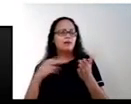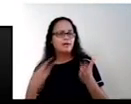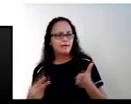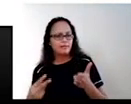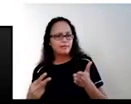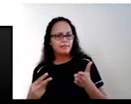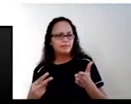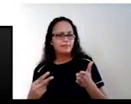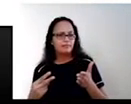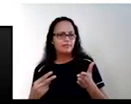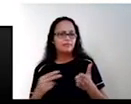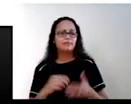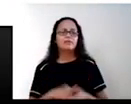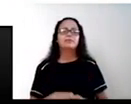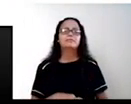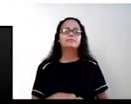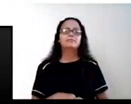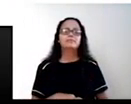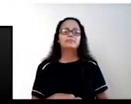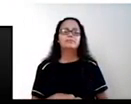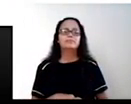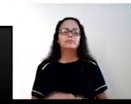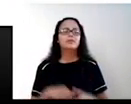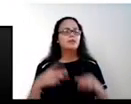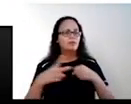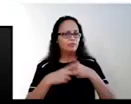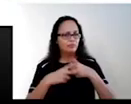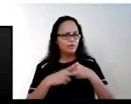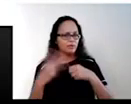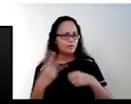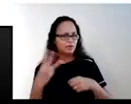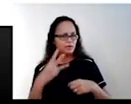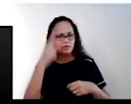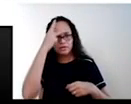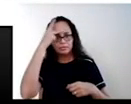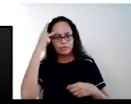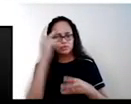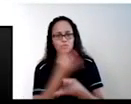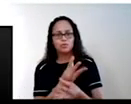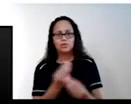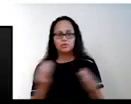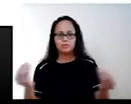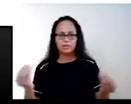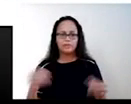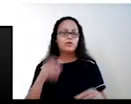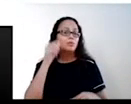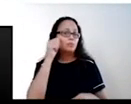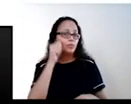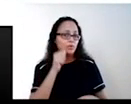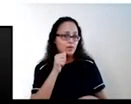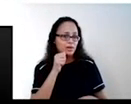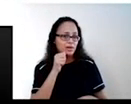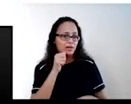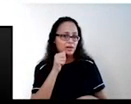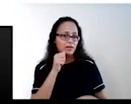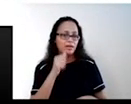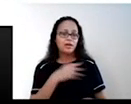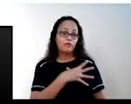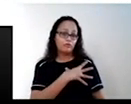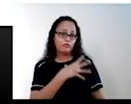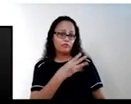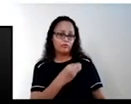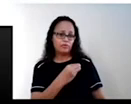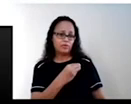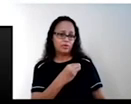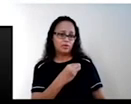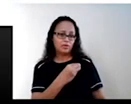em vez de fizeram, caíram e tocaram, que são verbos na terceira pessoa do plural. Mulher, fio, né?